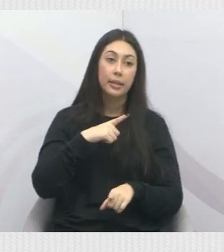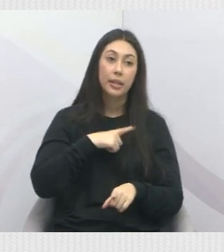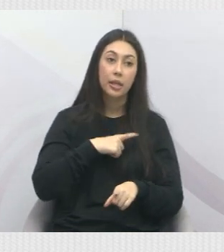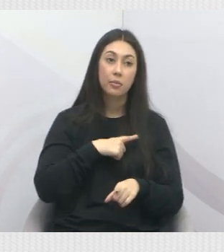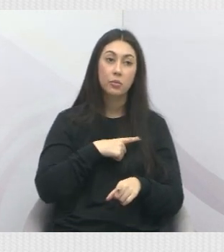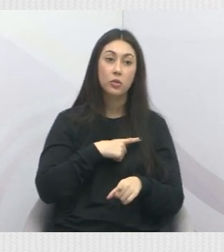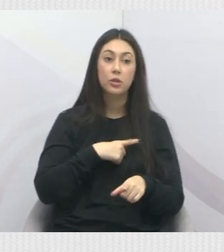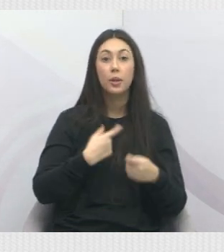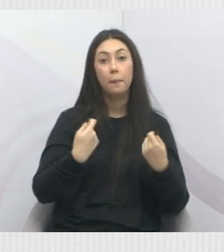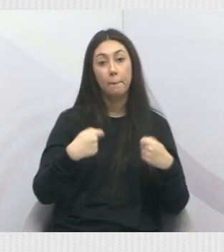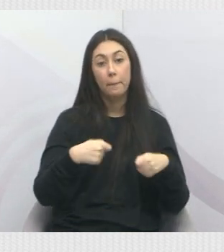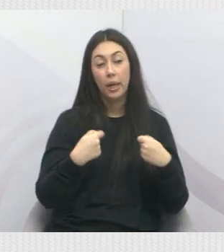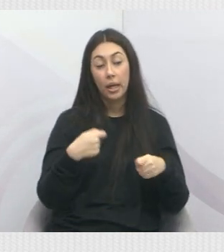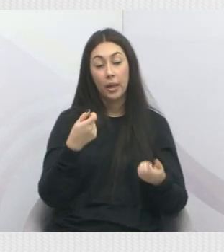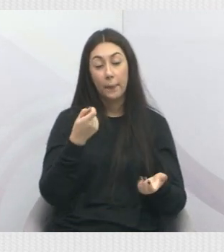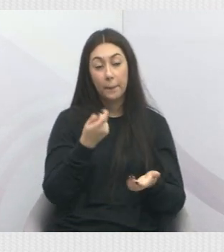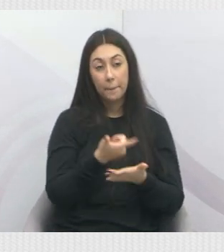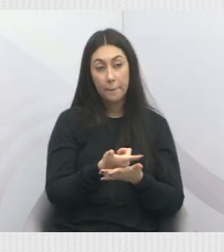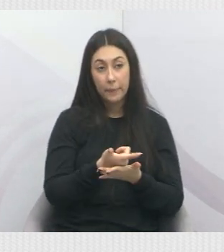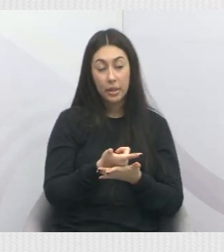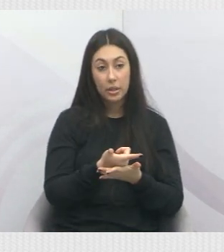restos a pagar,